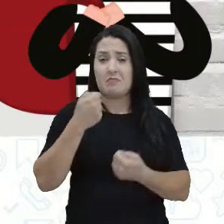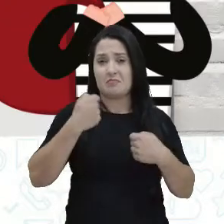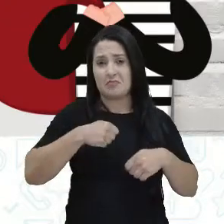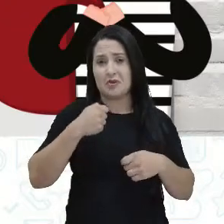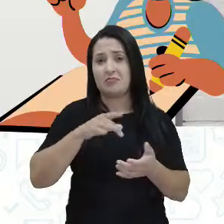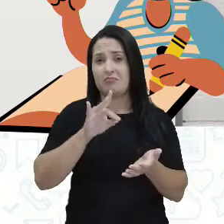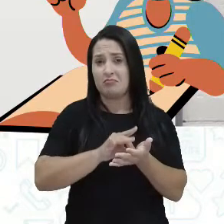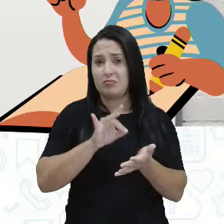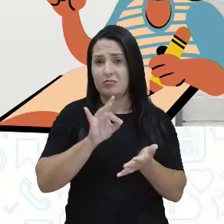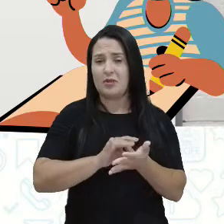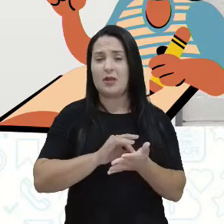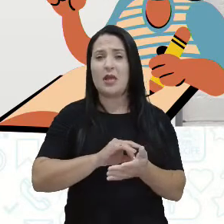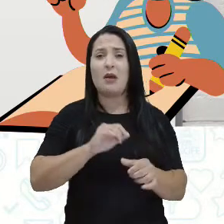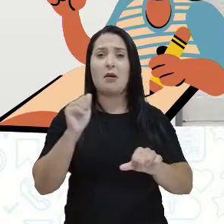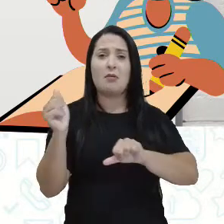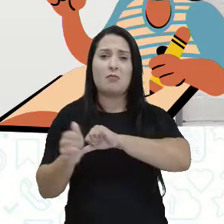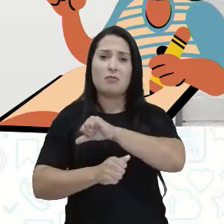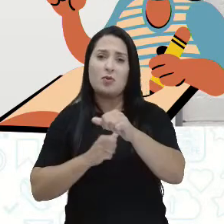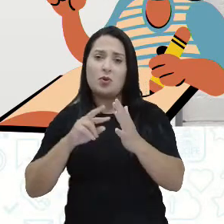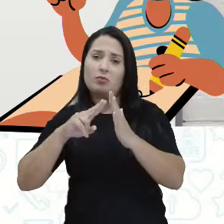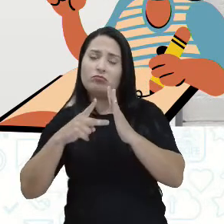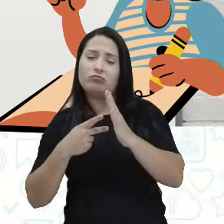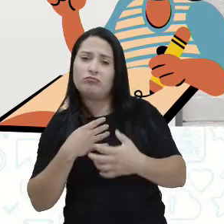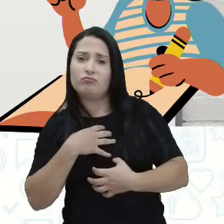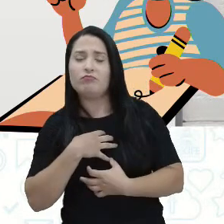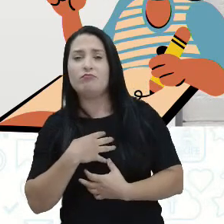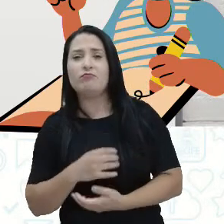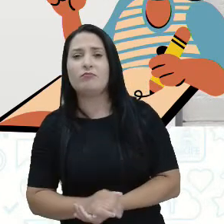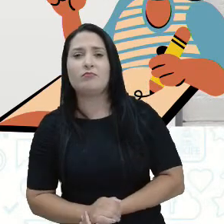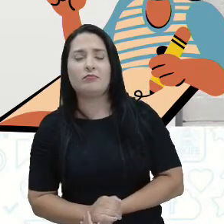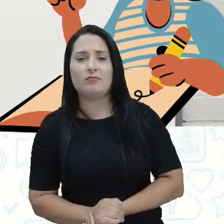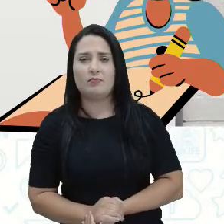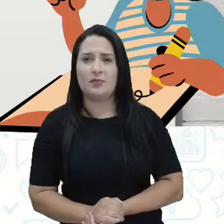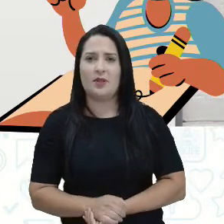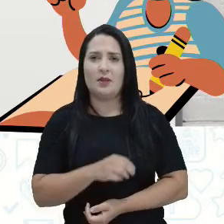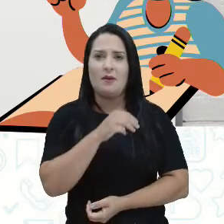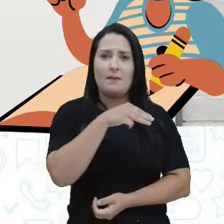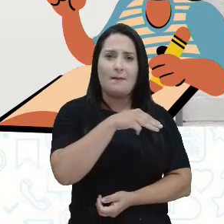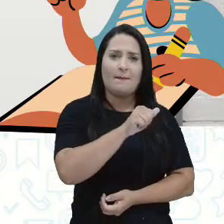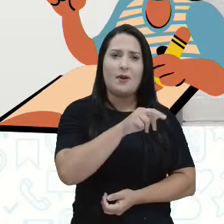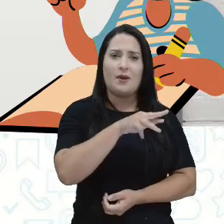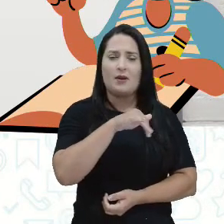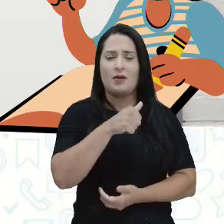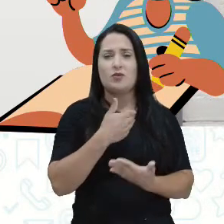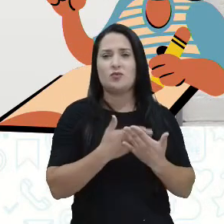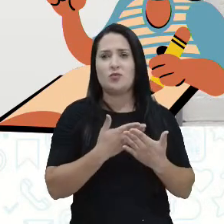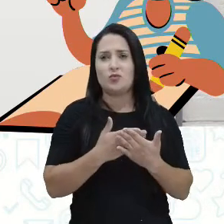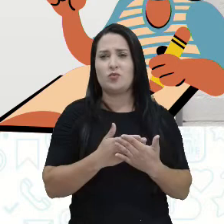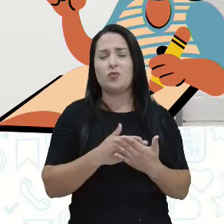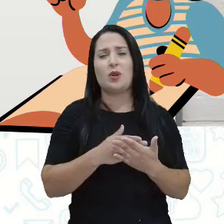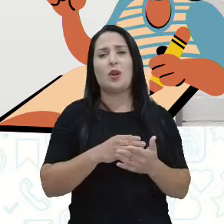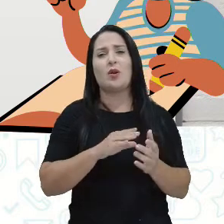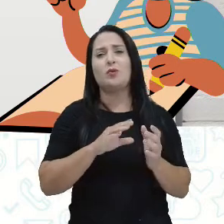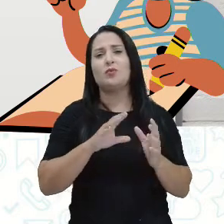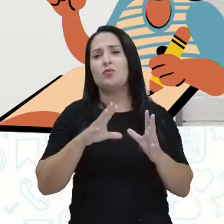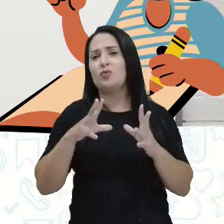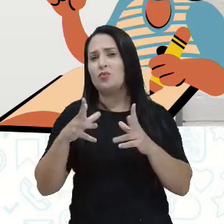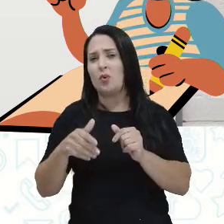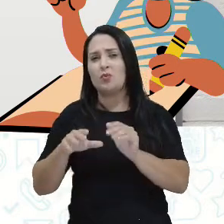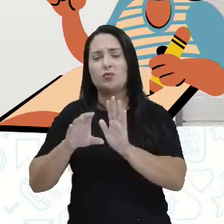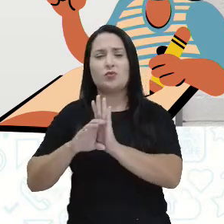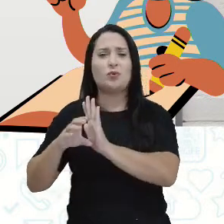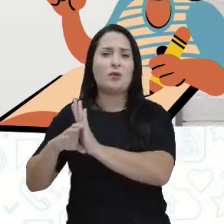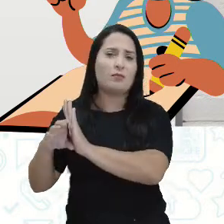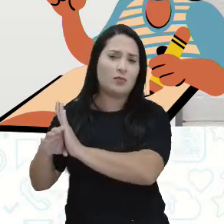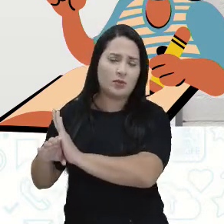vai mudar os sentidos. Quando eu digo Maria estuda todos os capítulos para a avaliação sem a